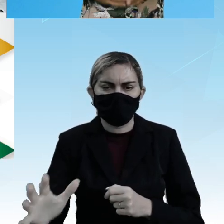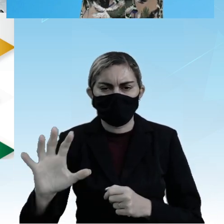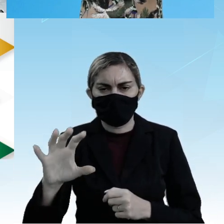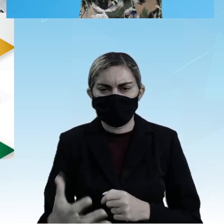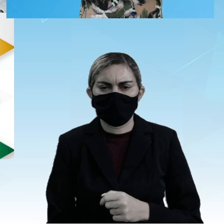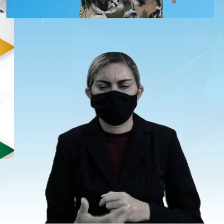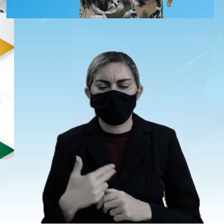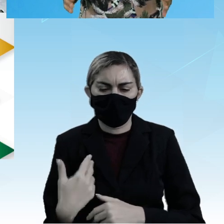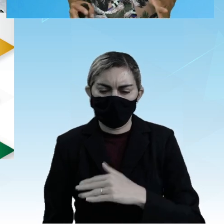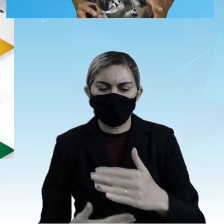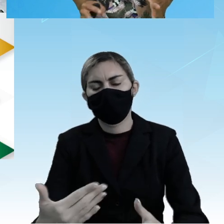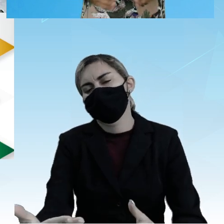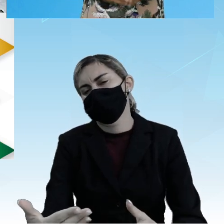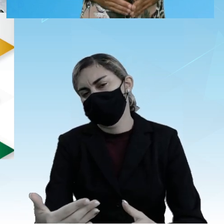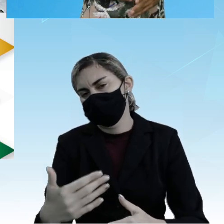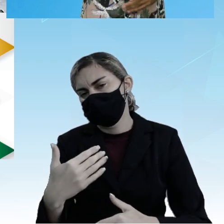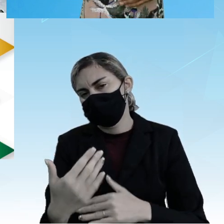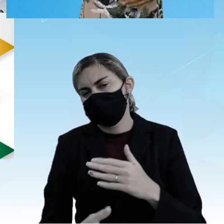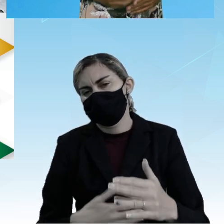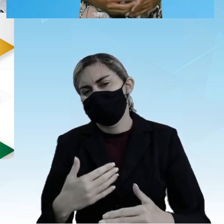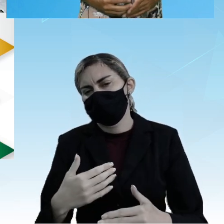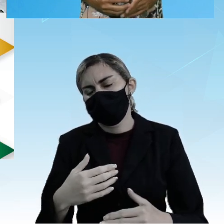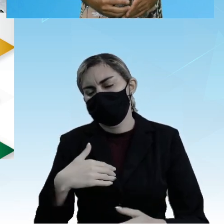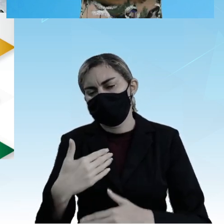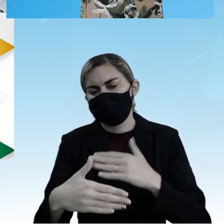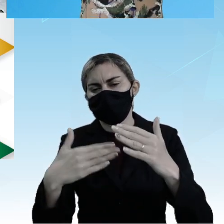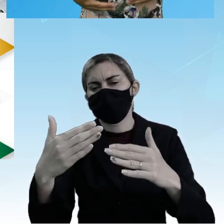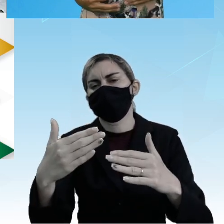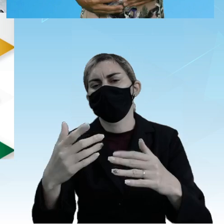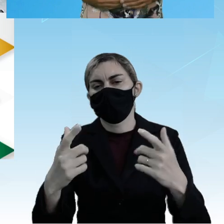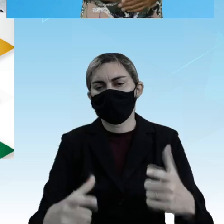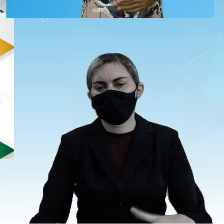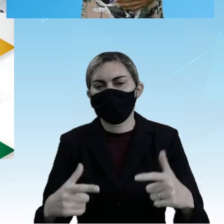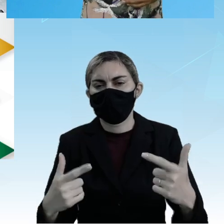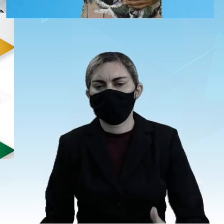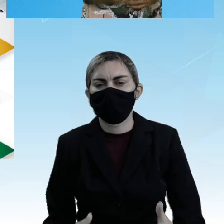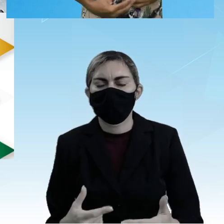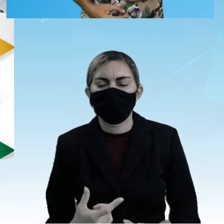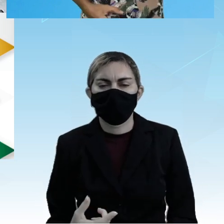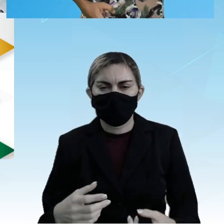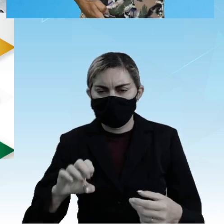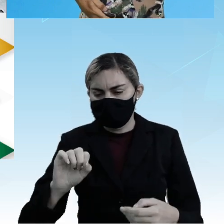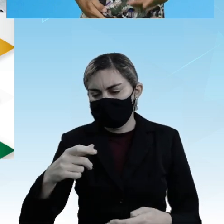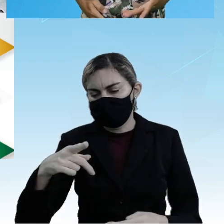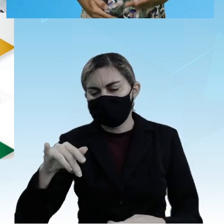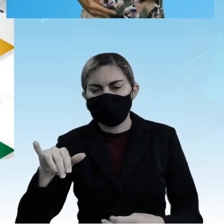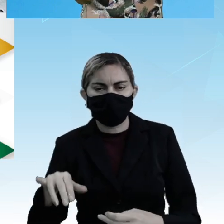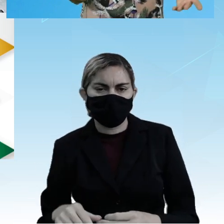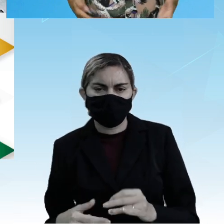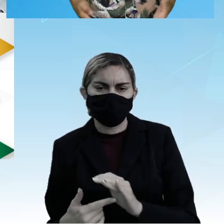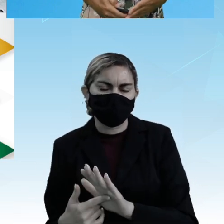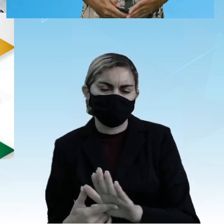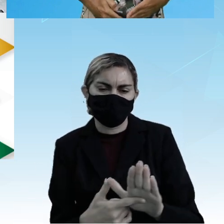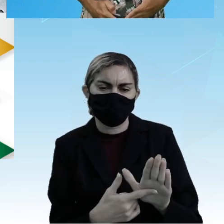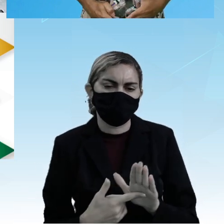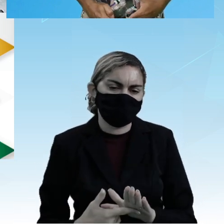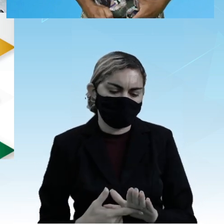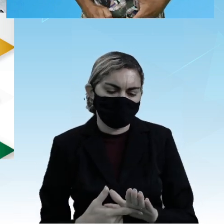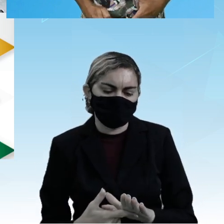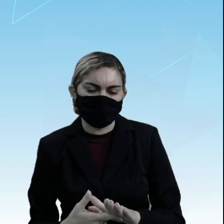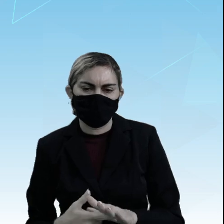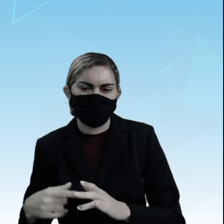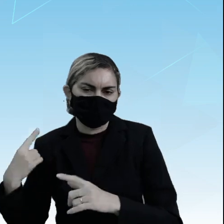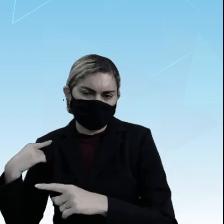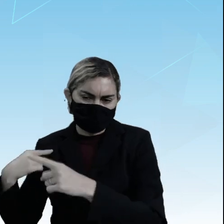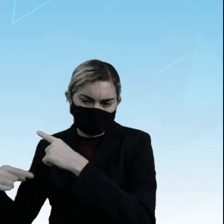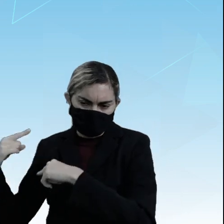cadeia evolutiva de desenvolvimento, onde as espécies elas apresentam, na realidade, um